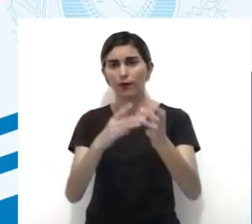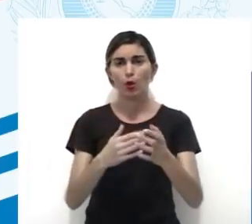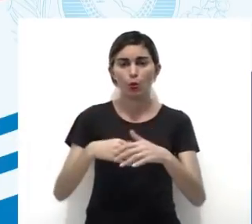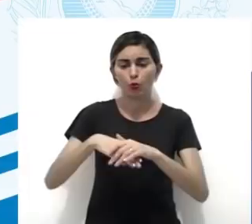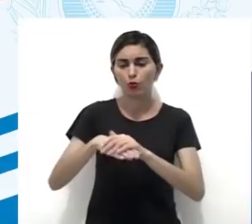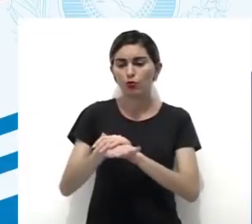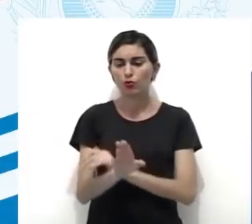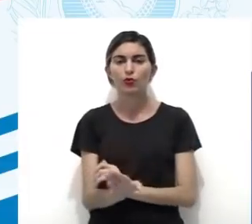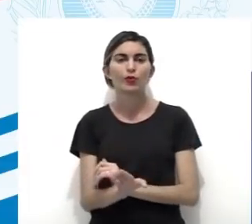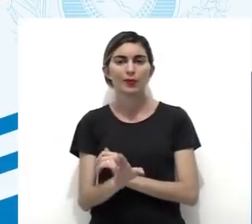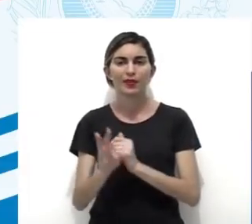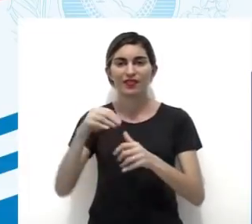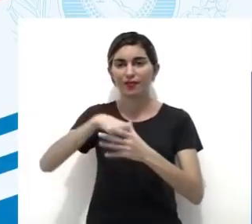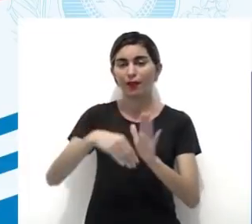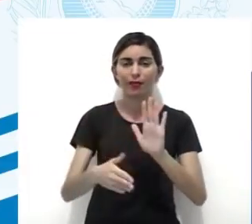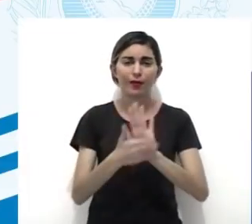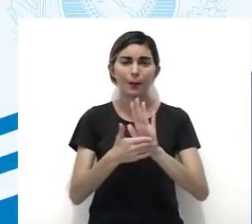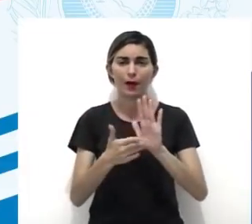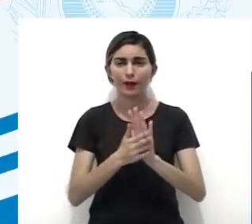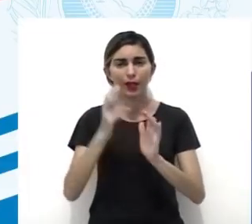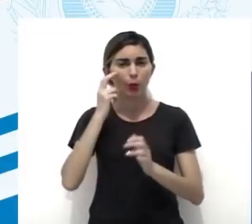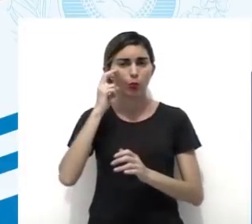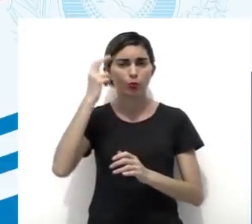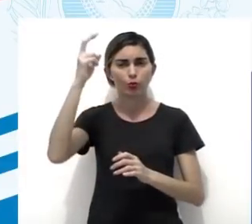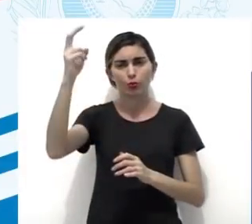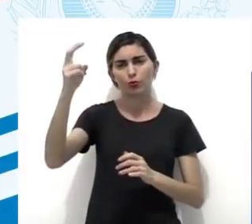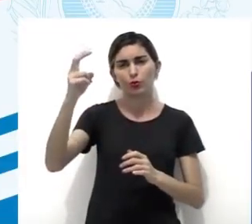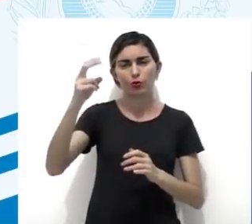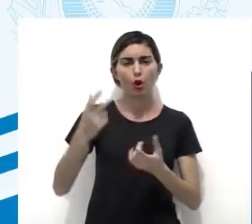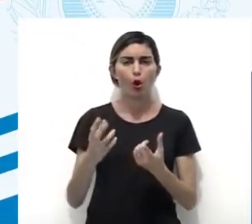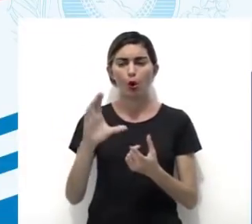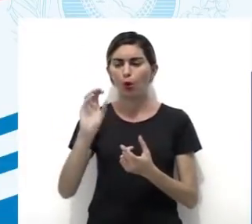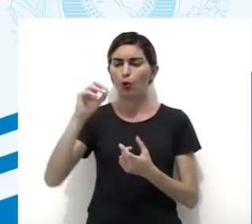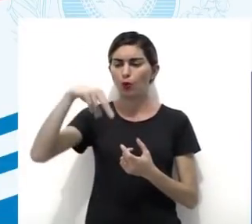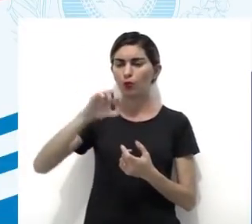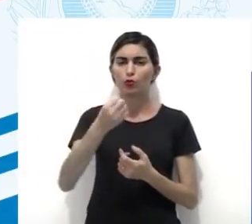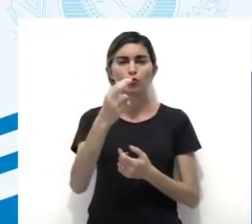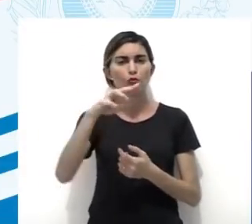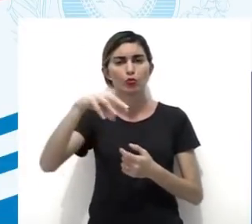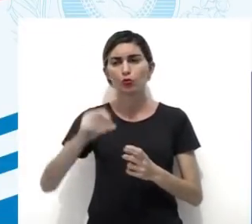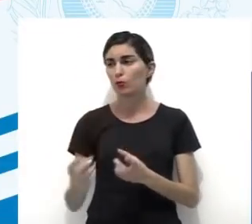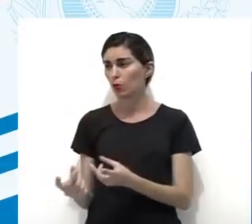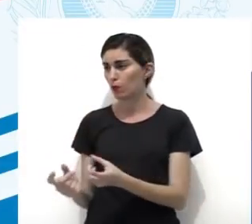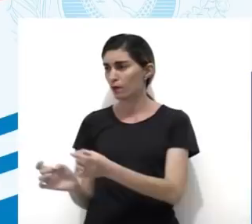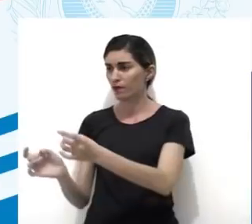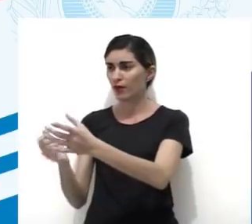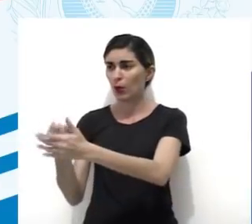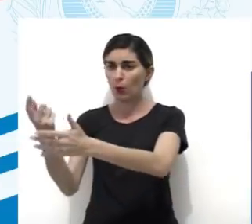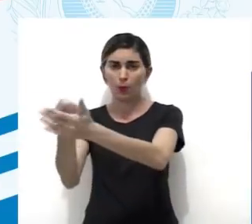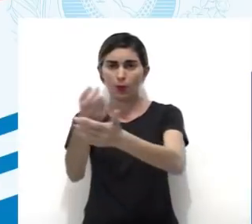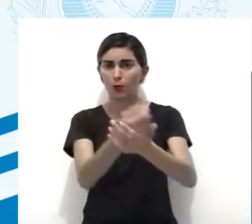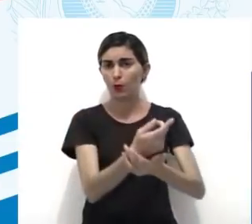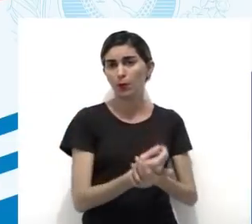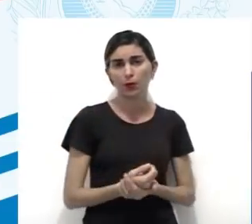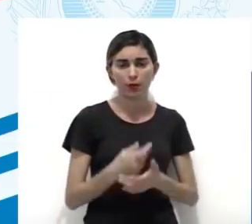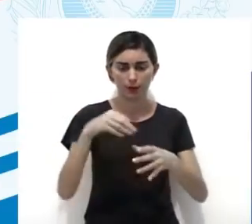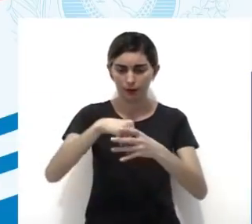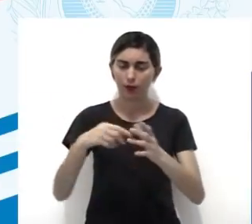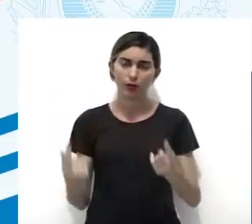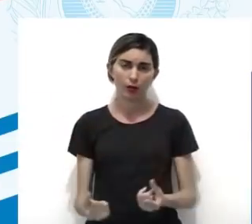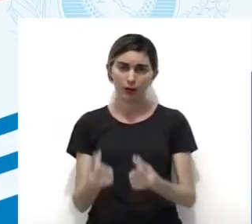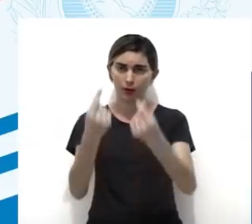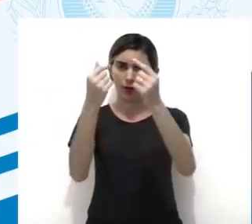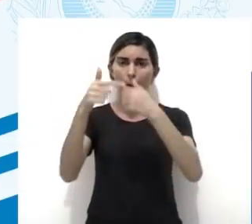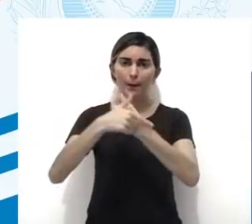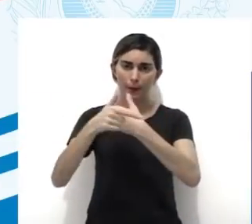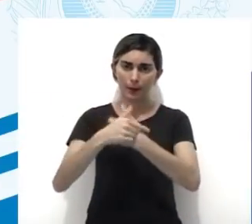ser agregados dentro de um padrão cultural de consumo, ou seja, o consumismo dentro dessa economia, ele tem um